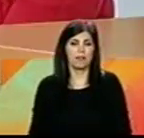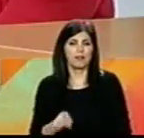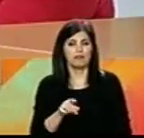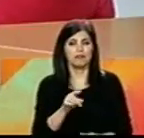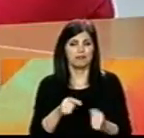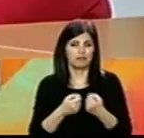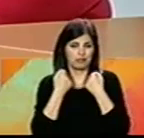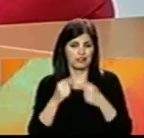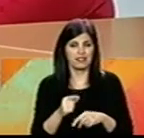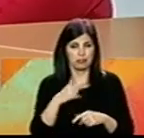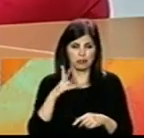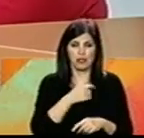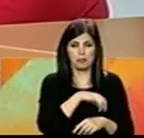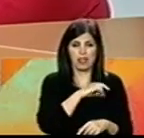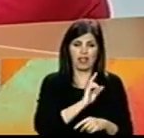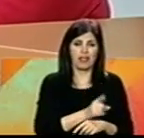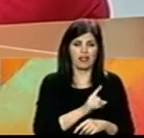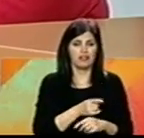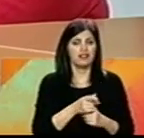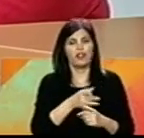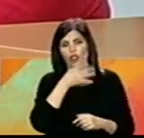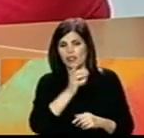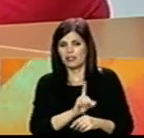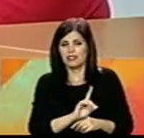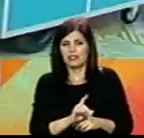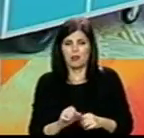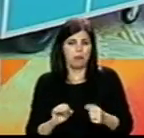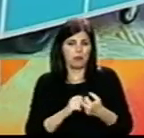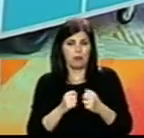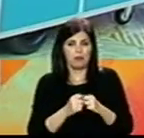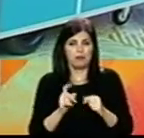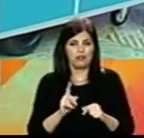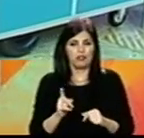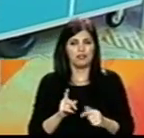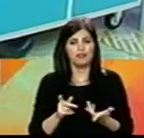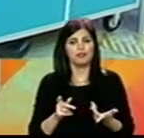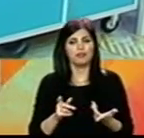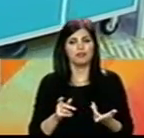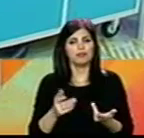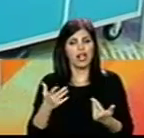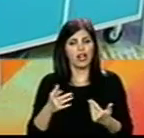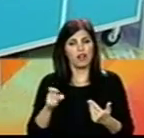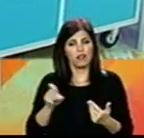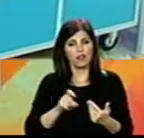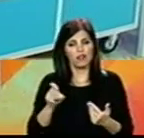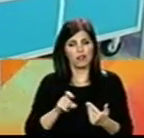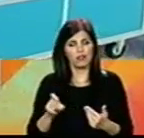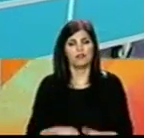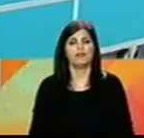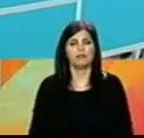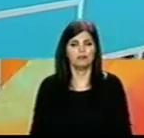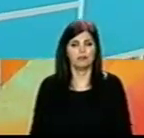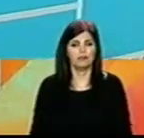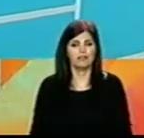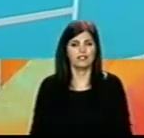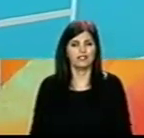Não arranjes aqui um problema. Isto um duelo ibérico. Não arranjes aqui um problema institucional. Olha, entretanto, vou com o maçarico. Estás